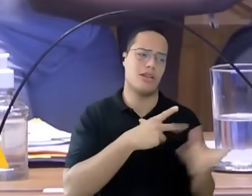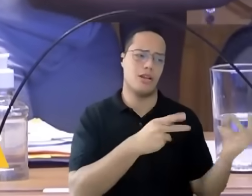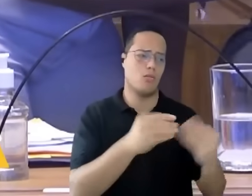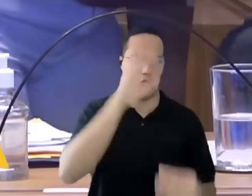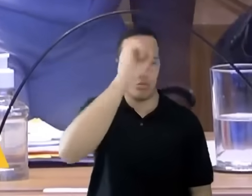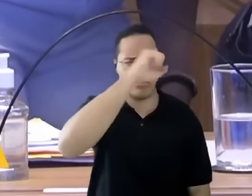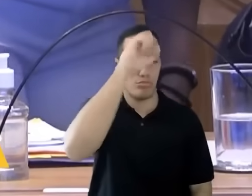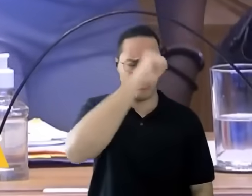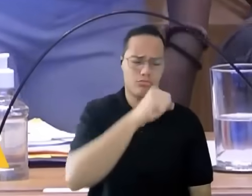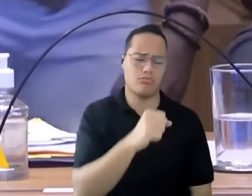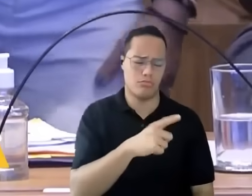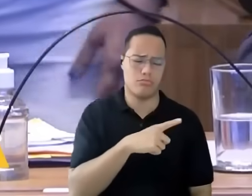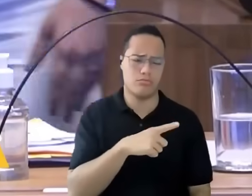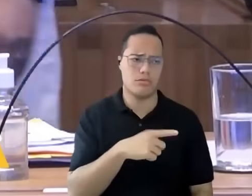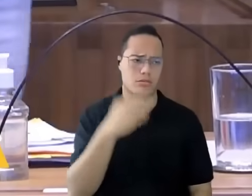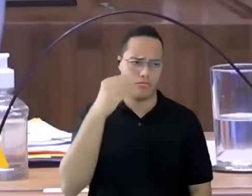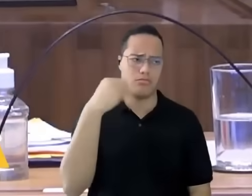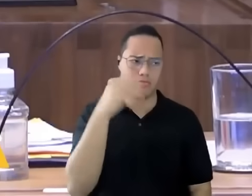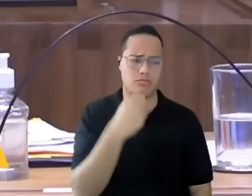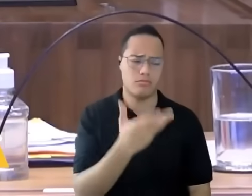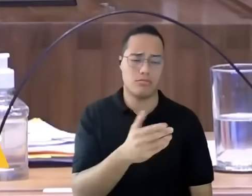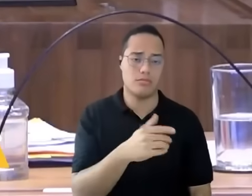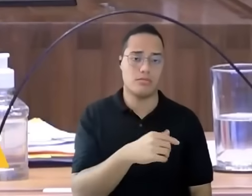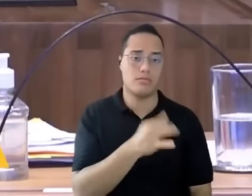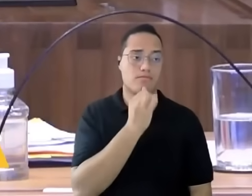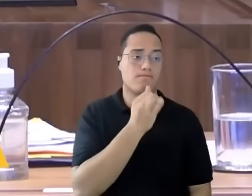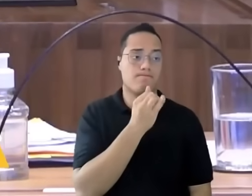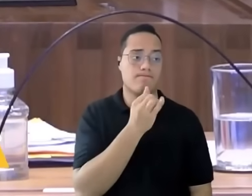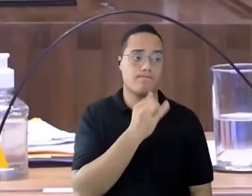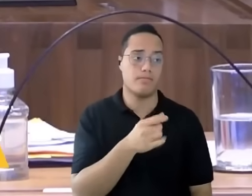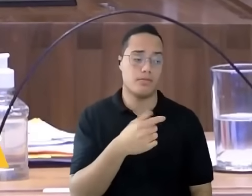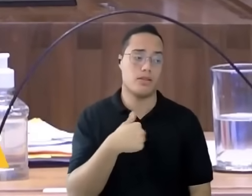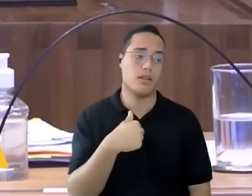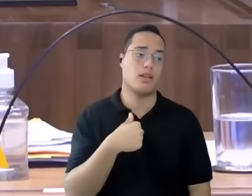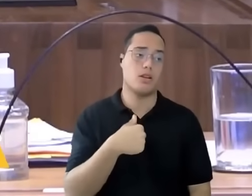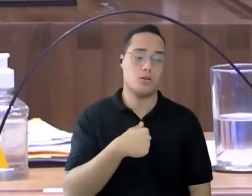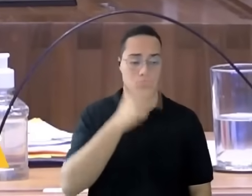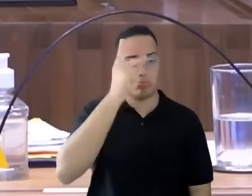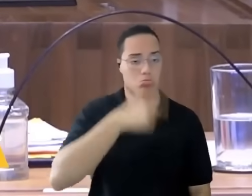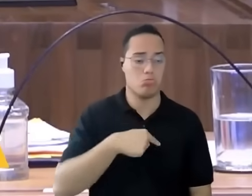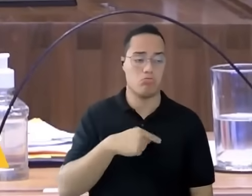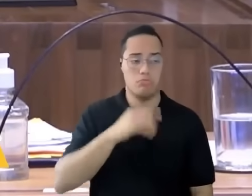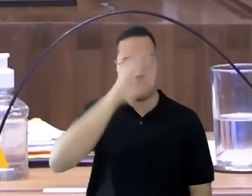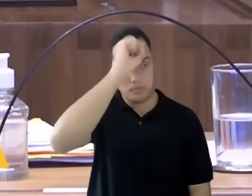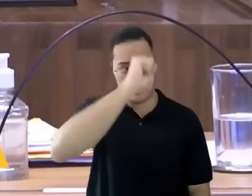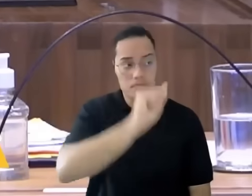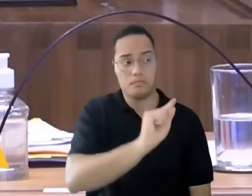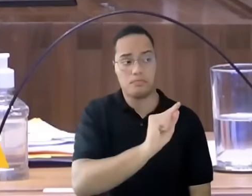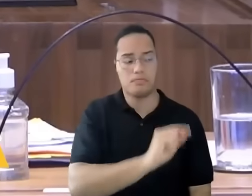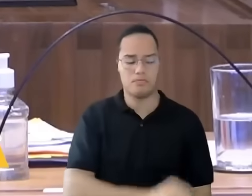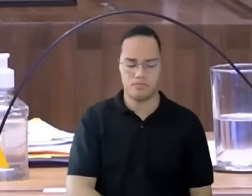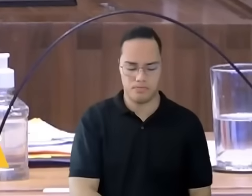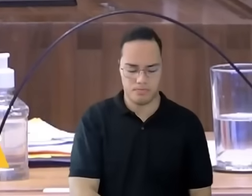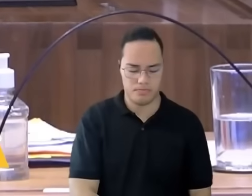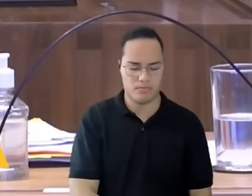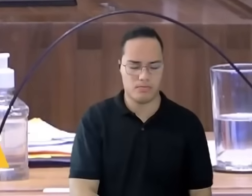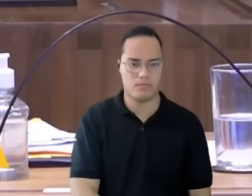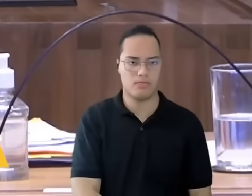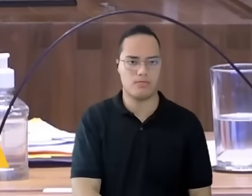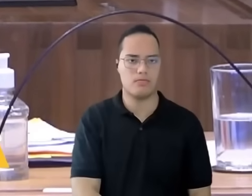e eu vou dizer um para o senhor que no meu ponto de vista é importante melhorar